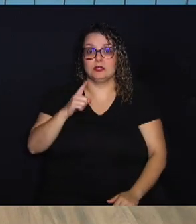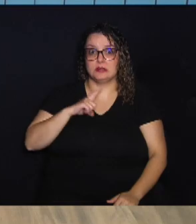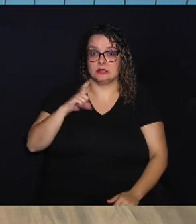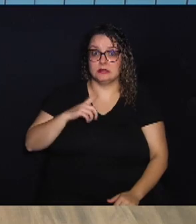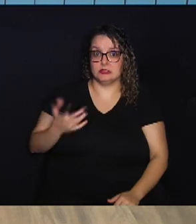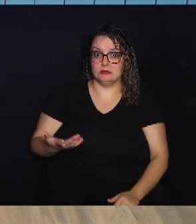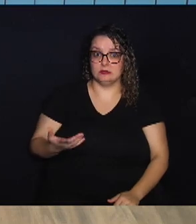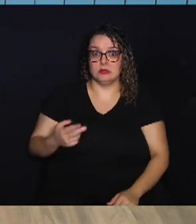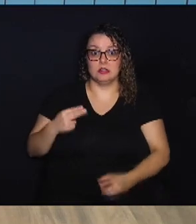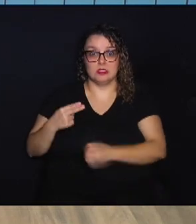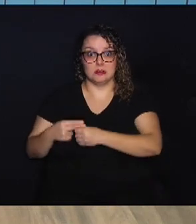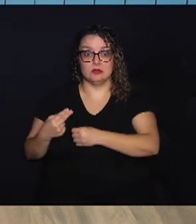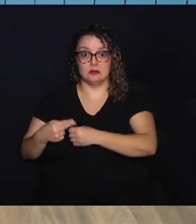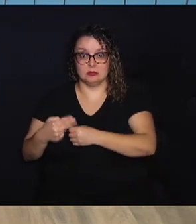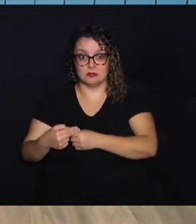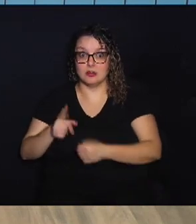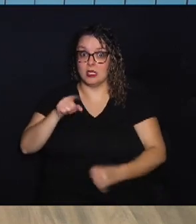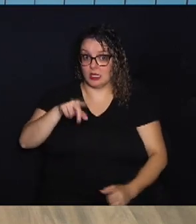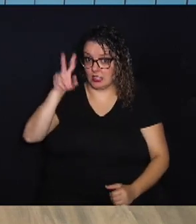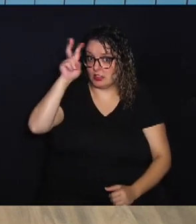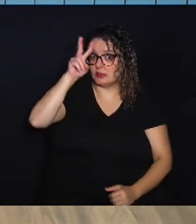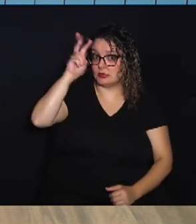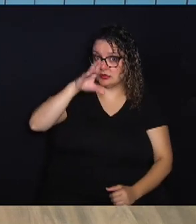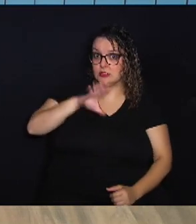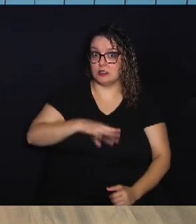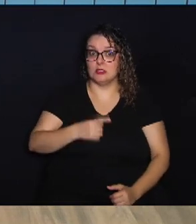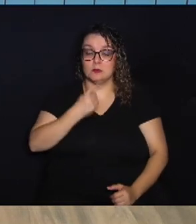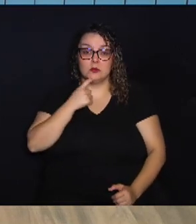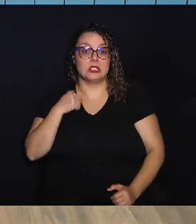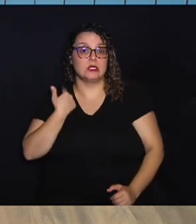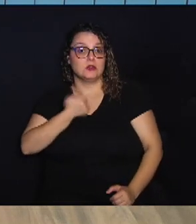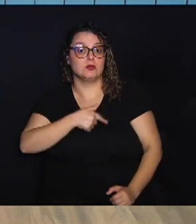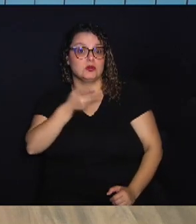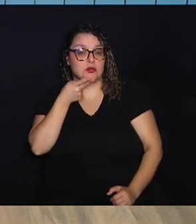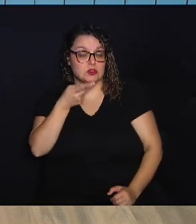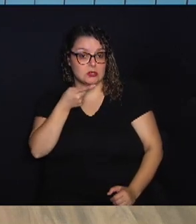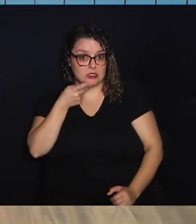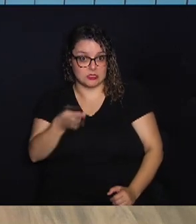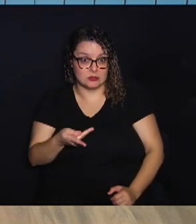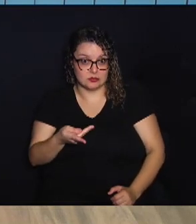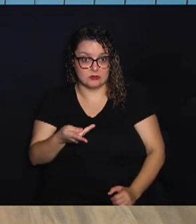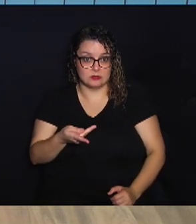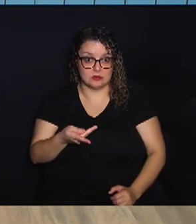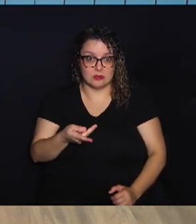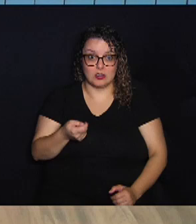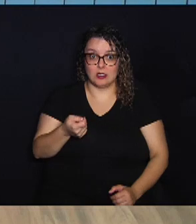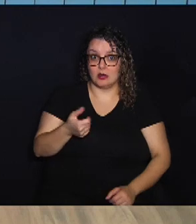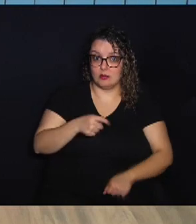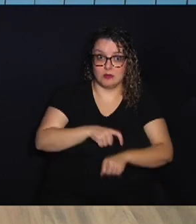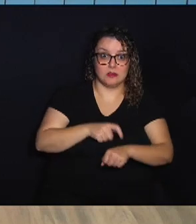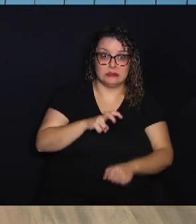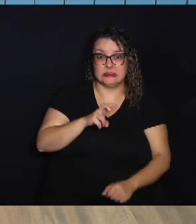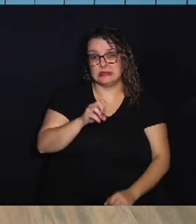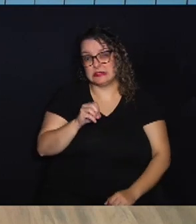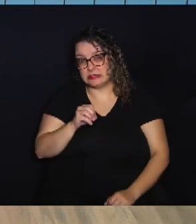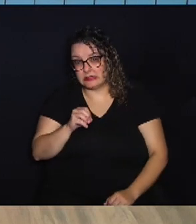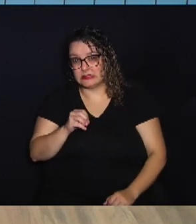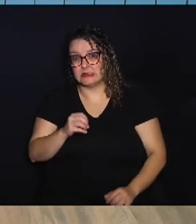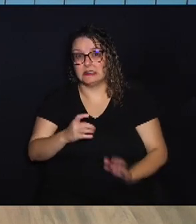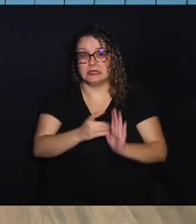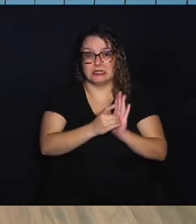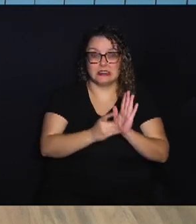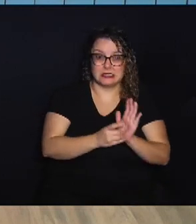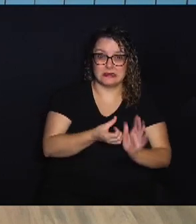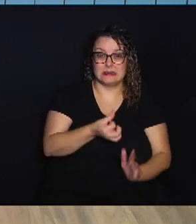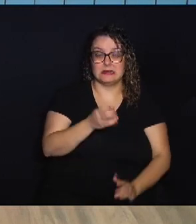na Unicamp. Isso é história de Campinas e nós estamos falando há pouco tempo, 50, década de